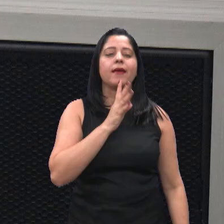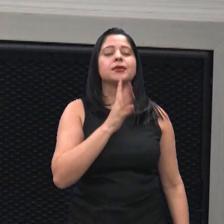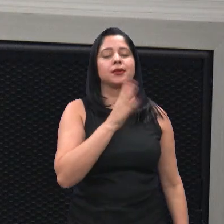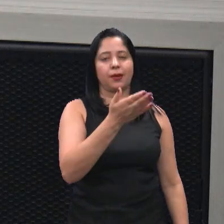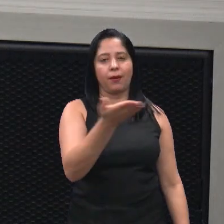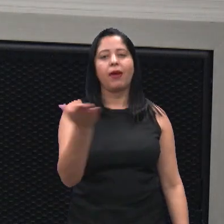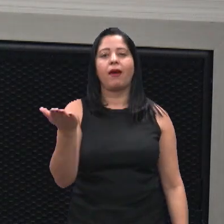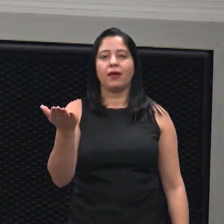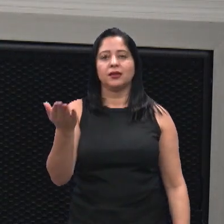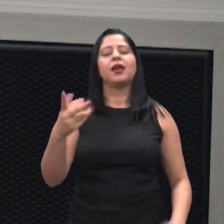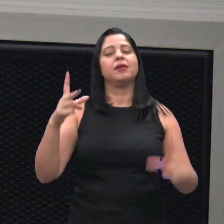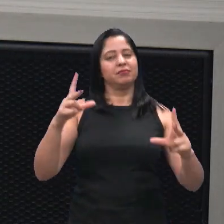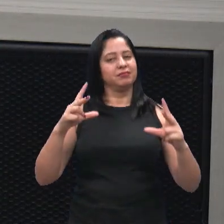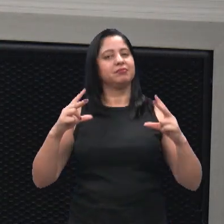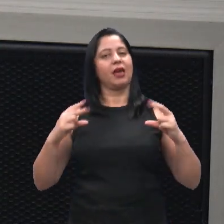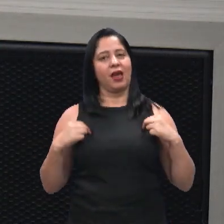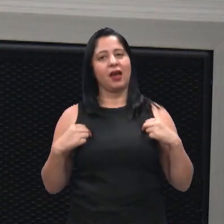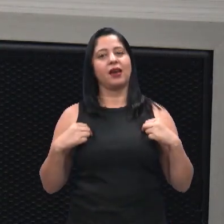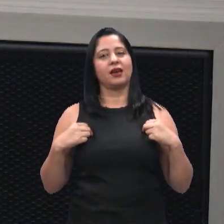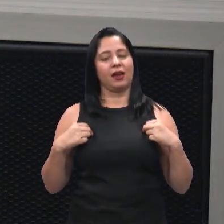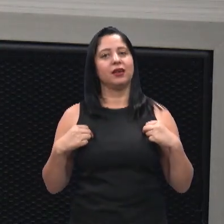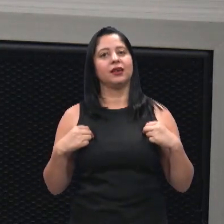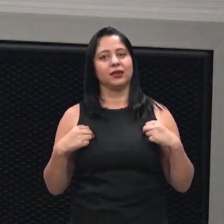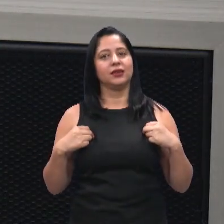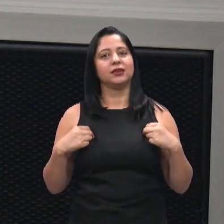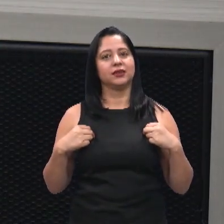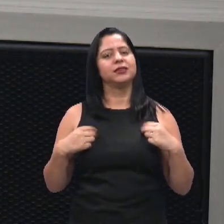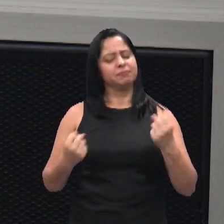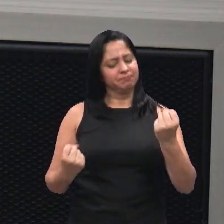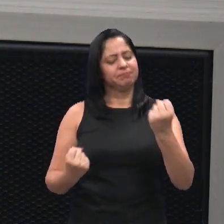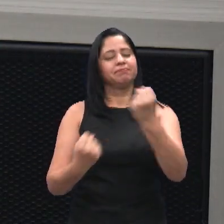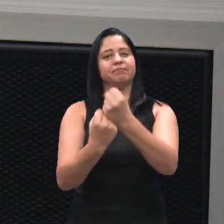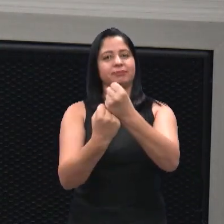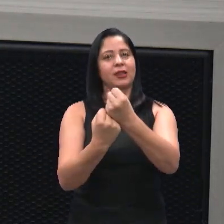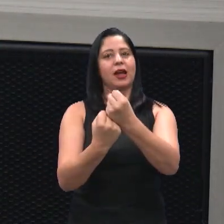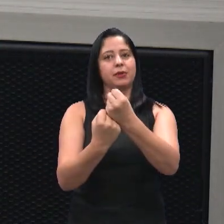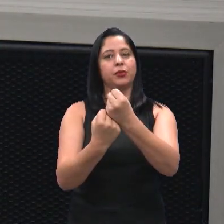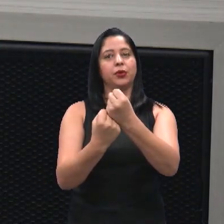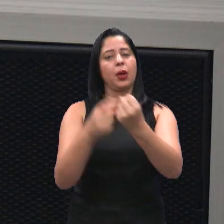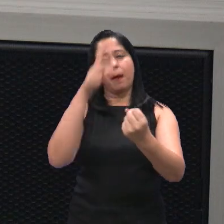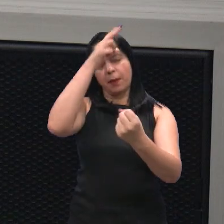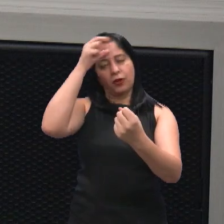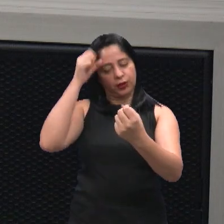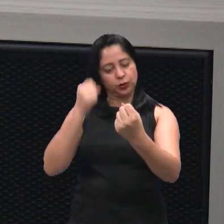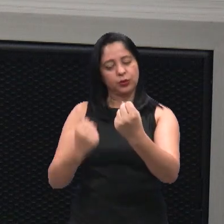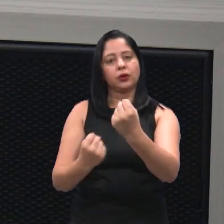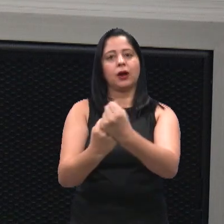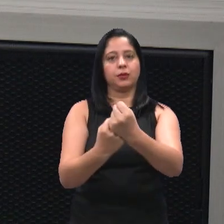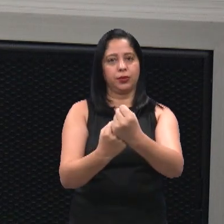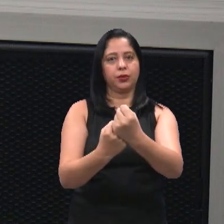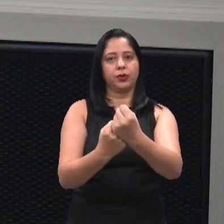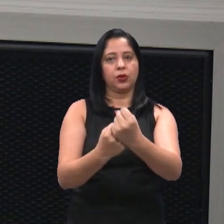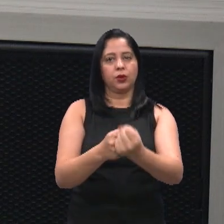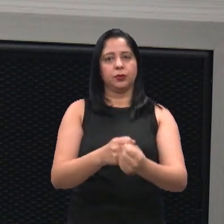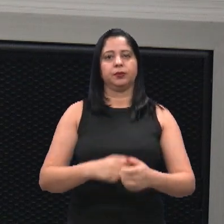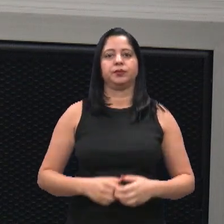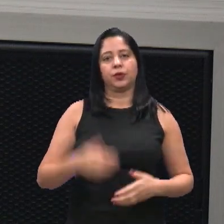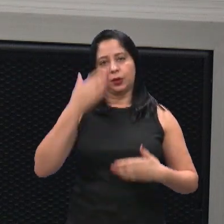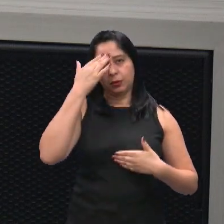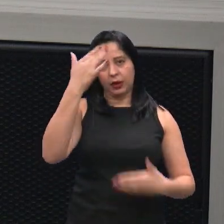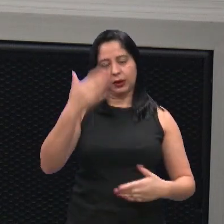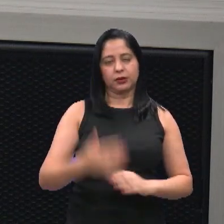sabe que eles mereciam esse apoio, não é, do governo, para que eles pudessem ter um pouco mais de tranquilidade. Obrigado,